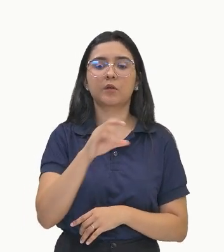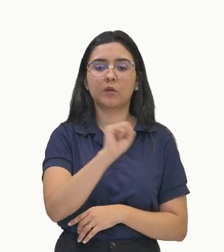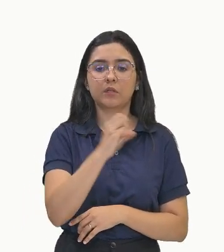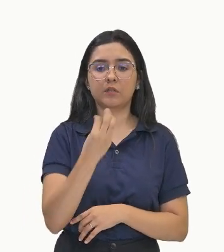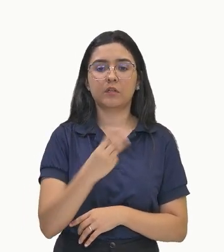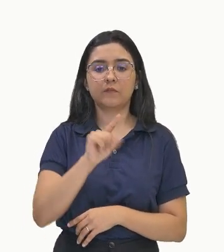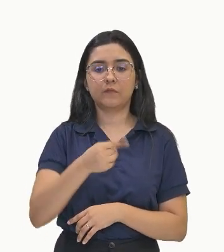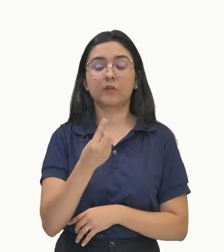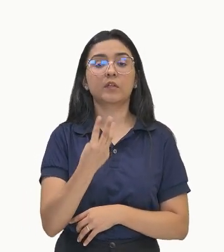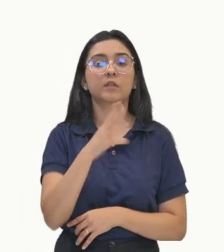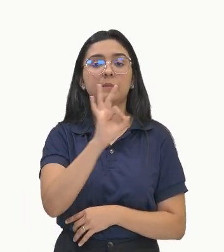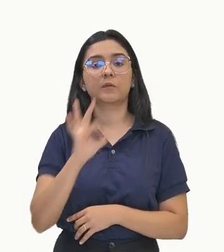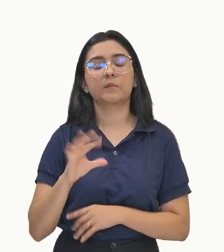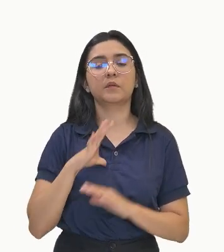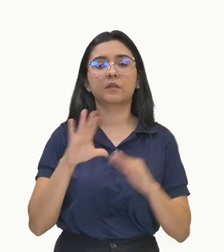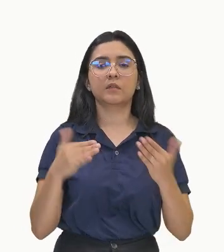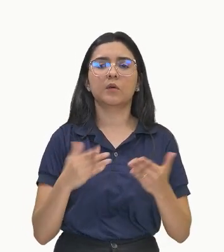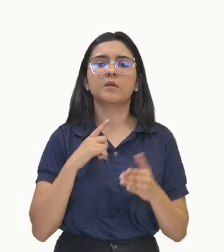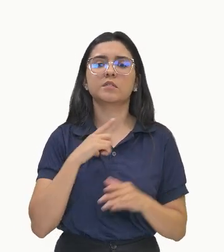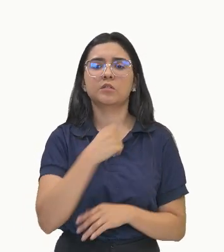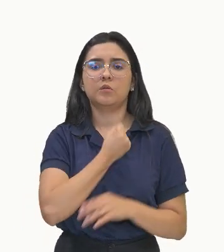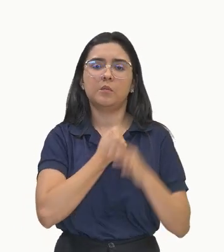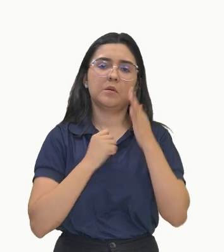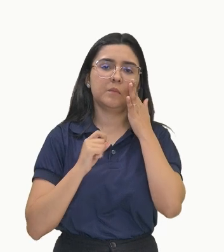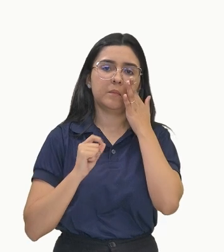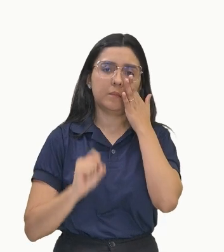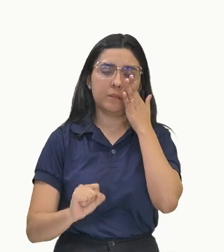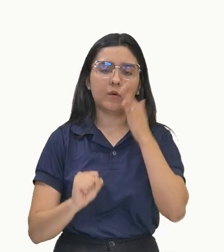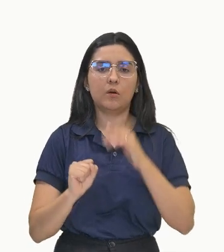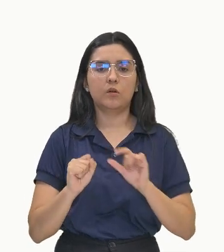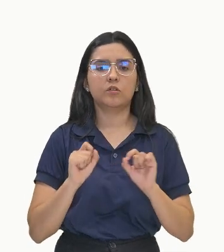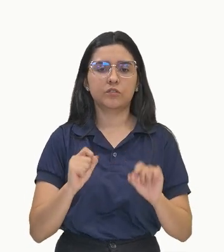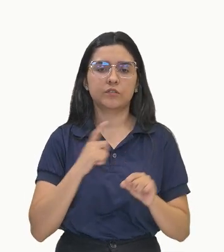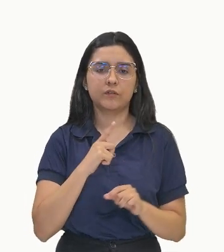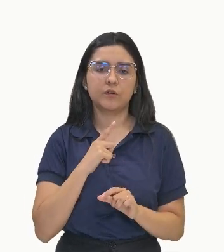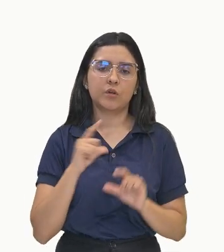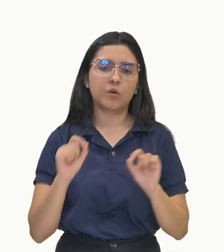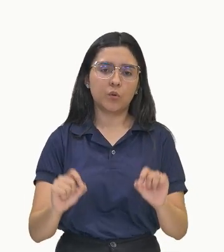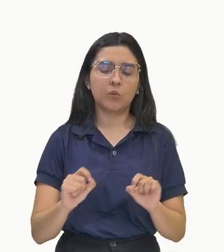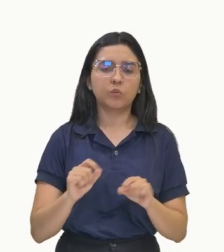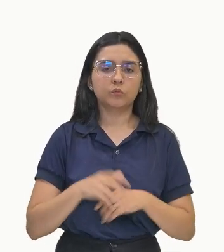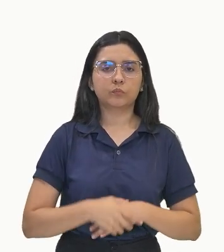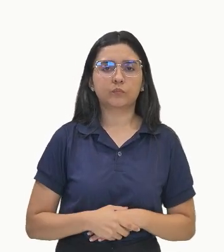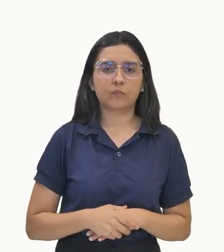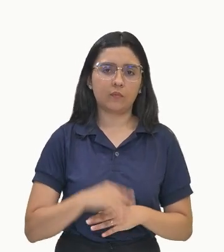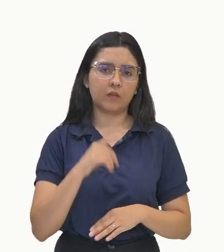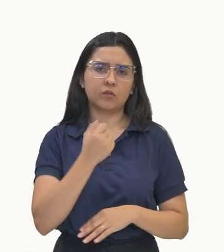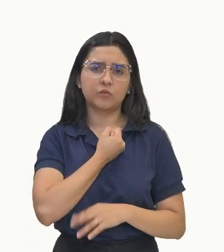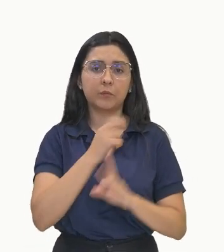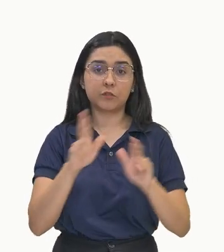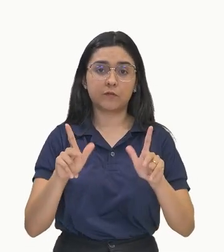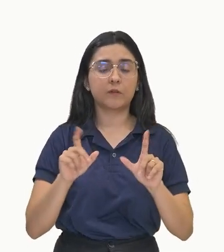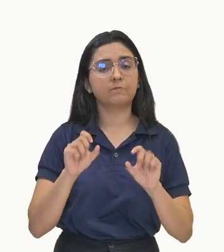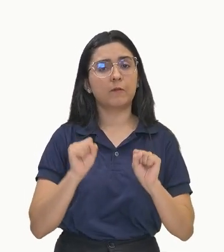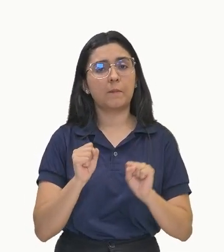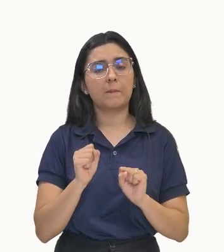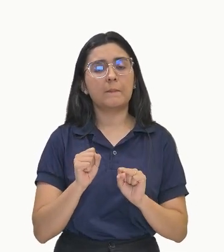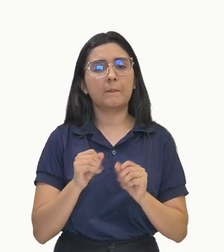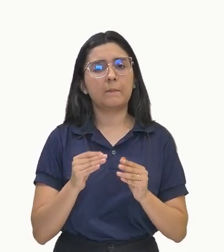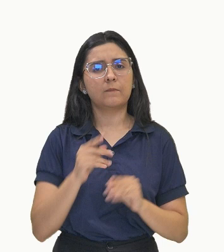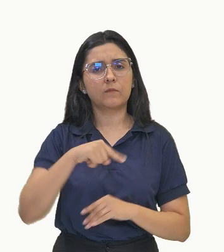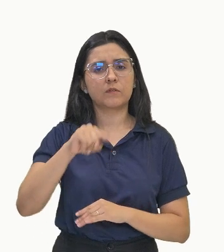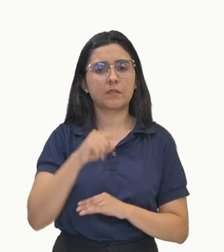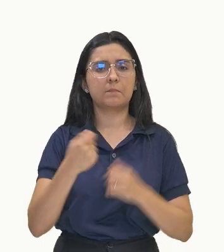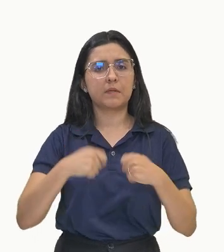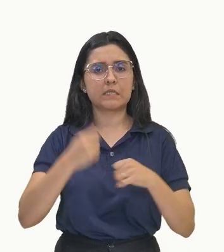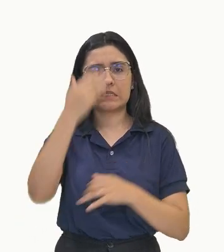83,3. Então, esses números, às vezes, podem vir com valores quebrados. Então, é bom você já dominar